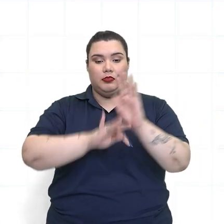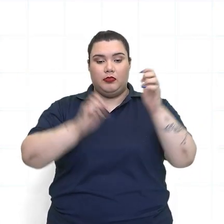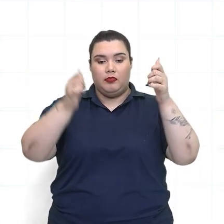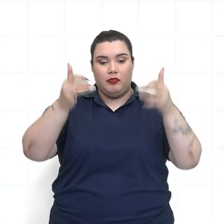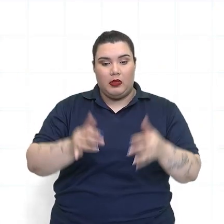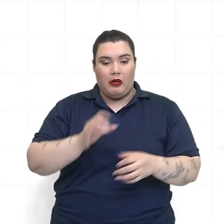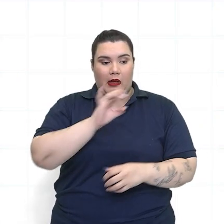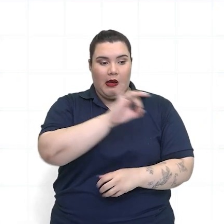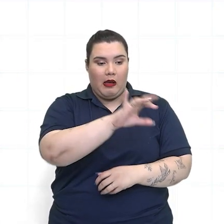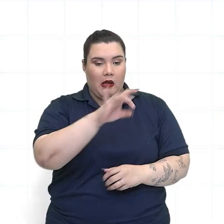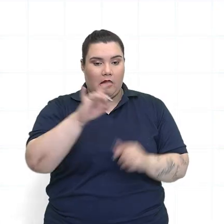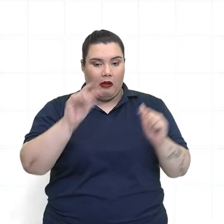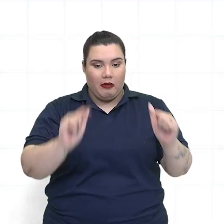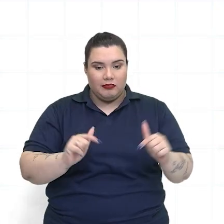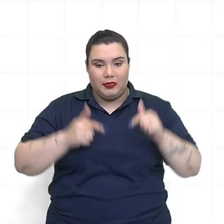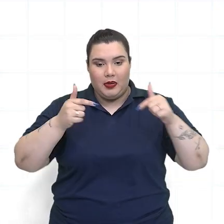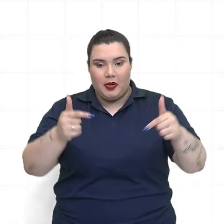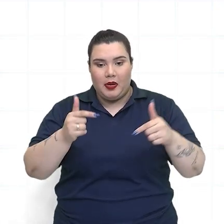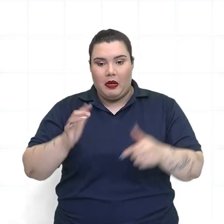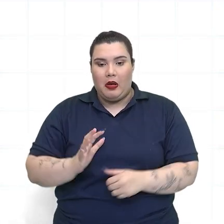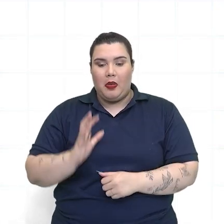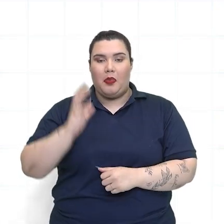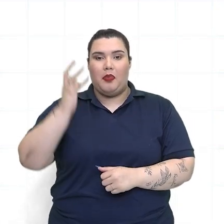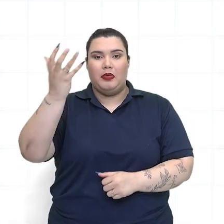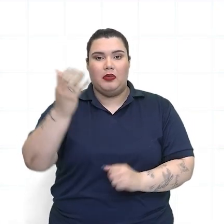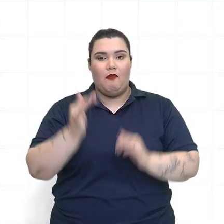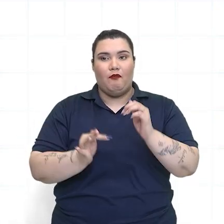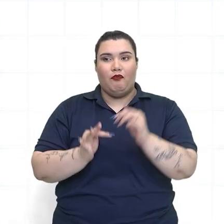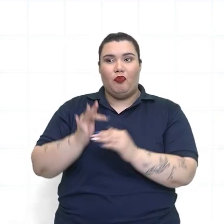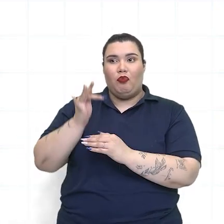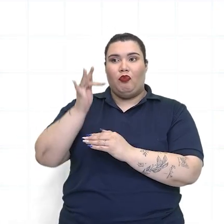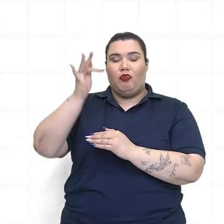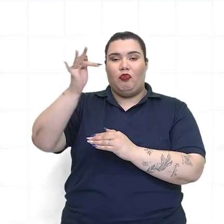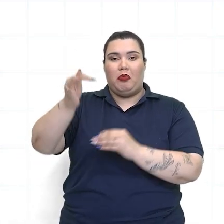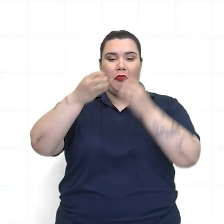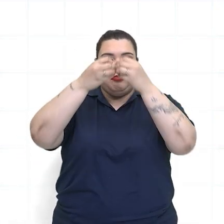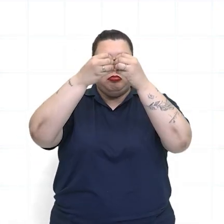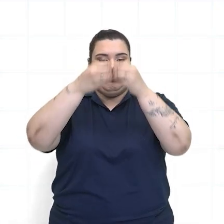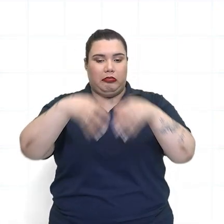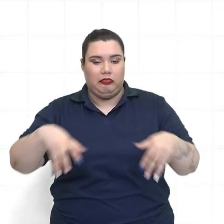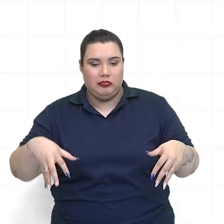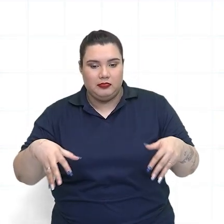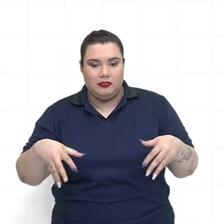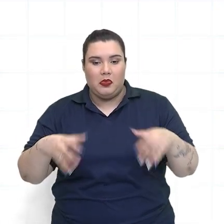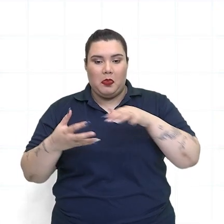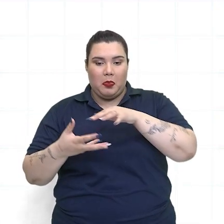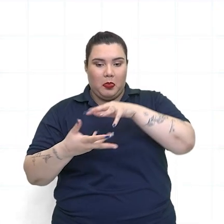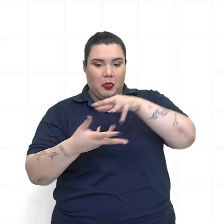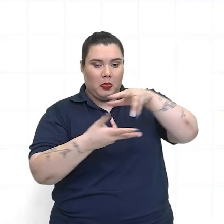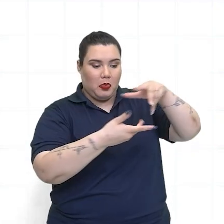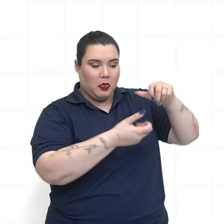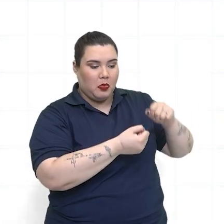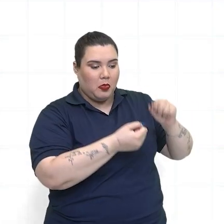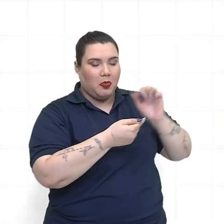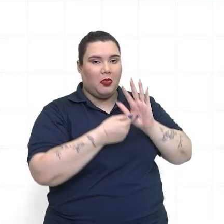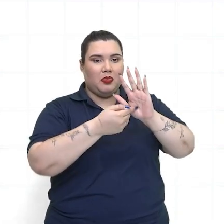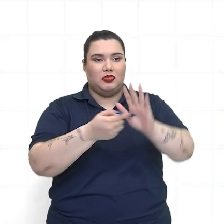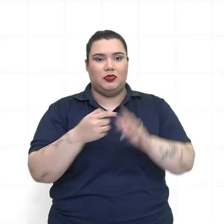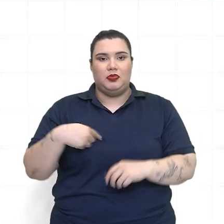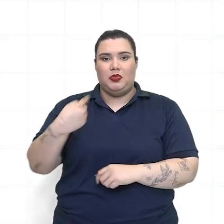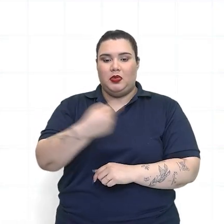ato de descaso tece a teia da nossa própria degradação. O planeta é o reflexo das